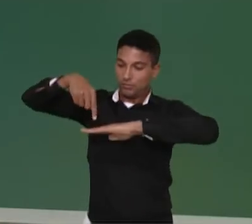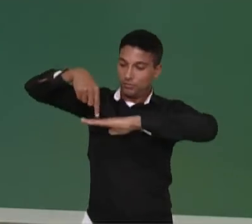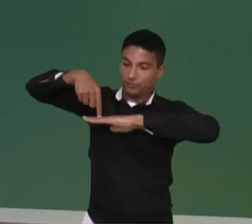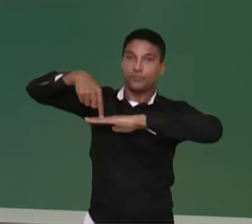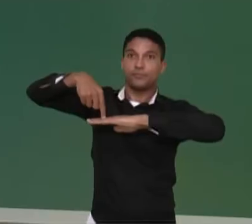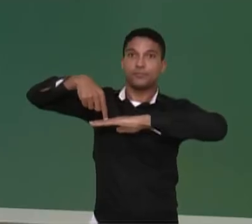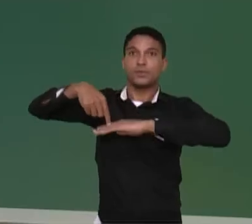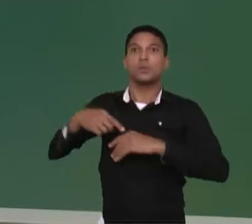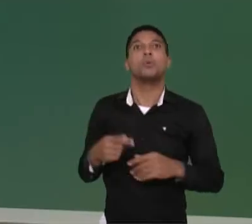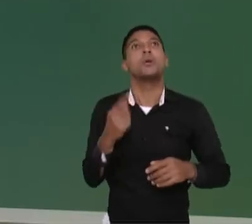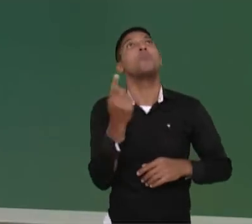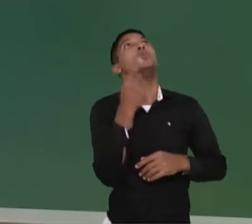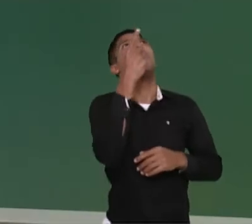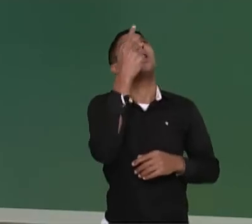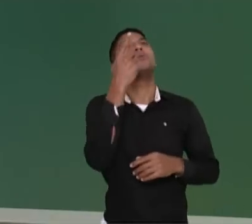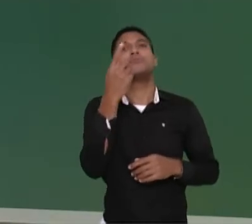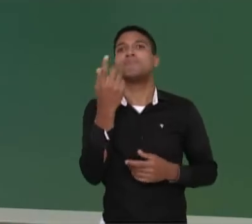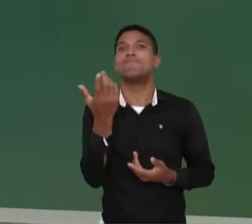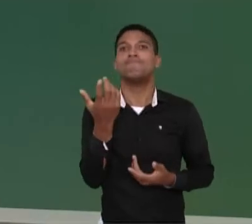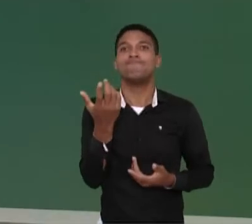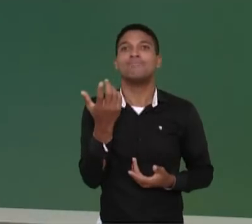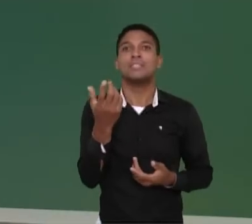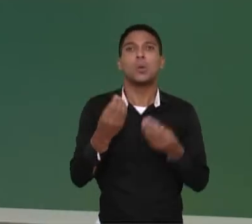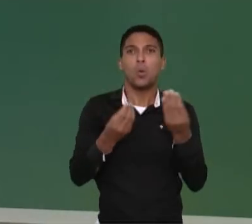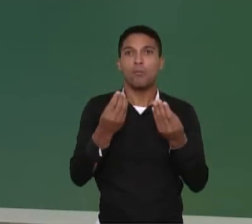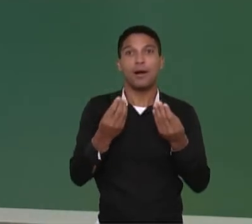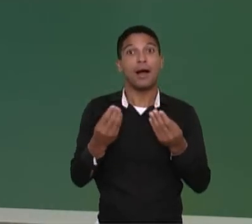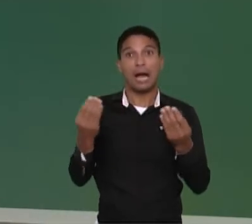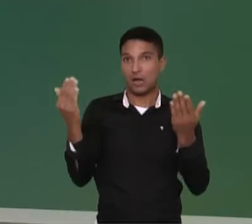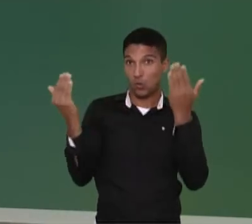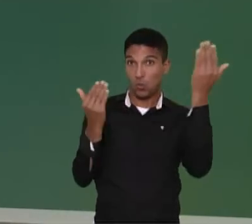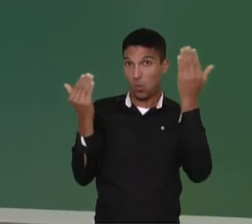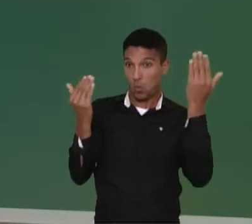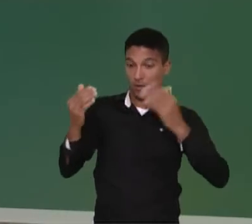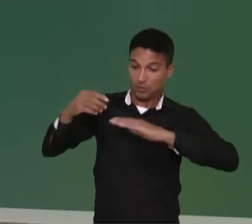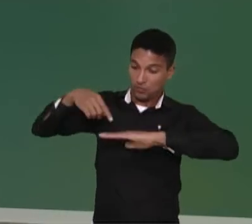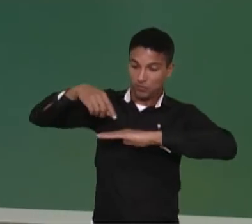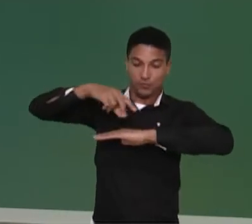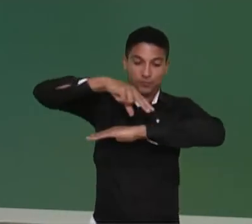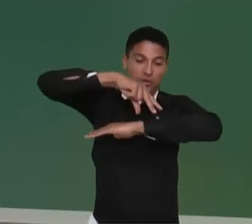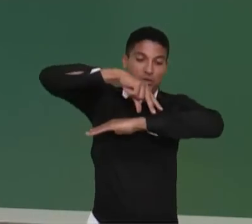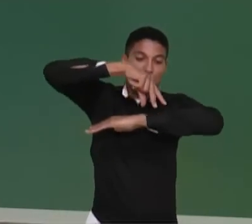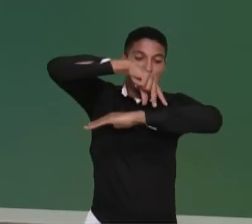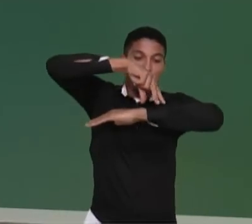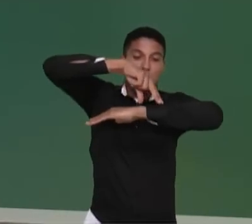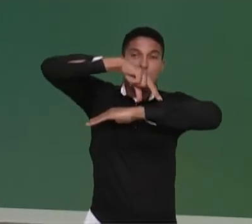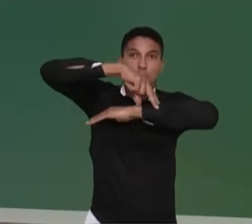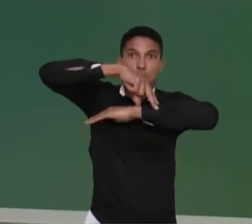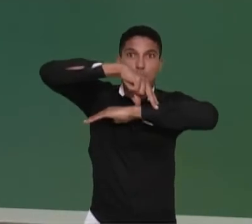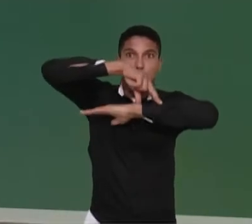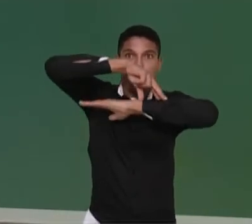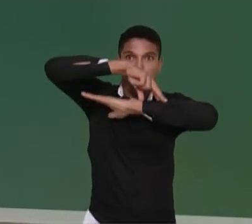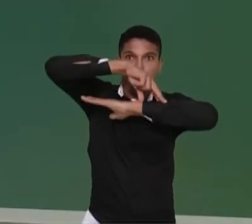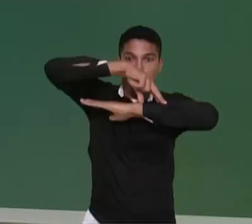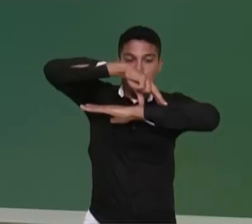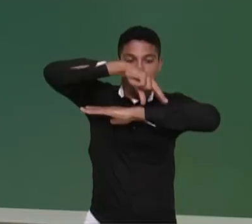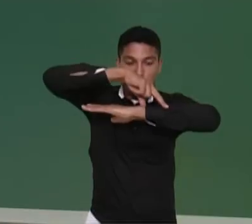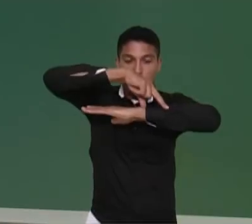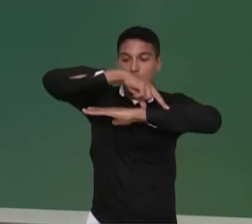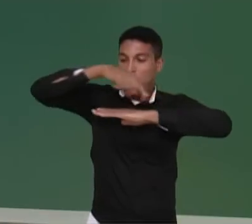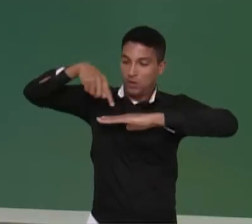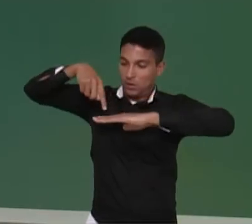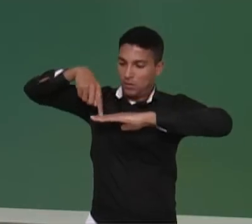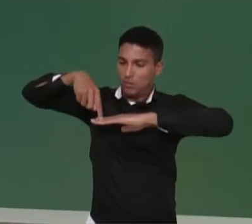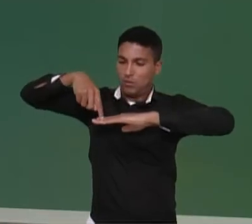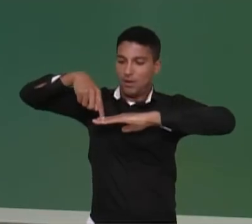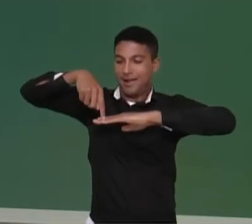métrica lá e determinar a altura de um prédio, por exemplo, né? Pedir para o cara segura em cima que eu vou descer ali, então isso aí fica difícil.